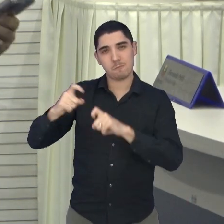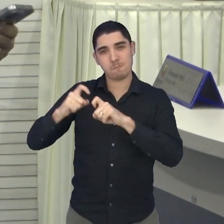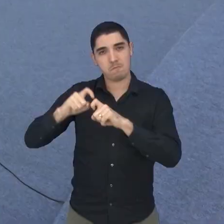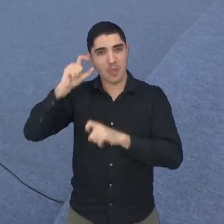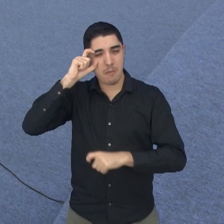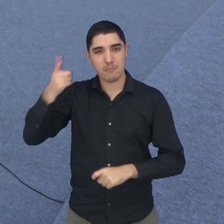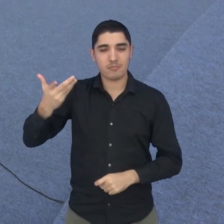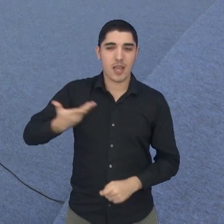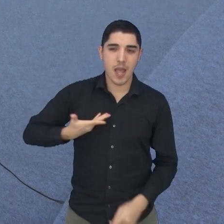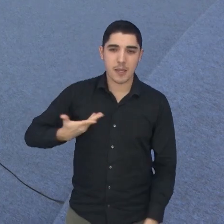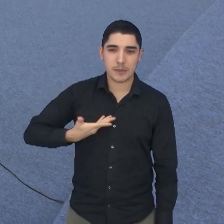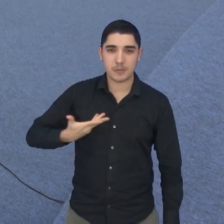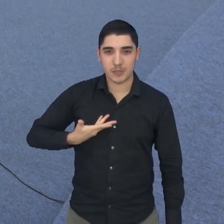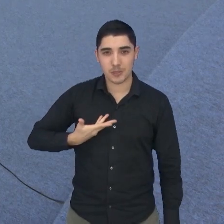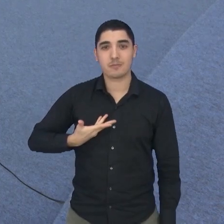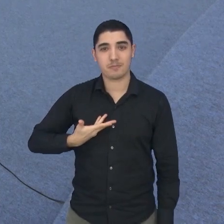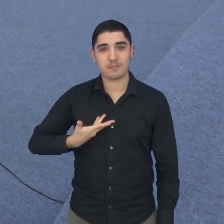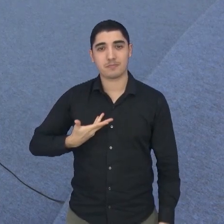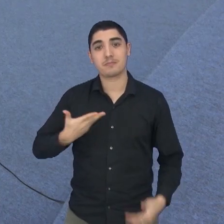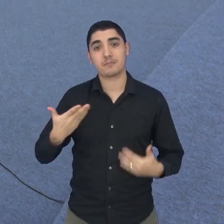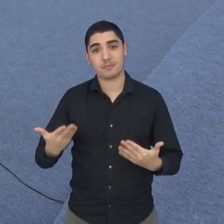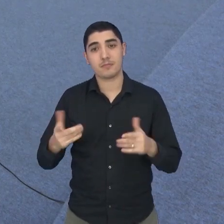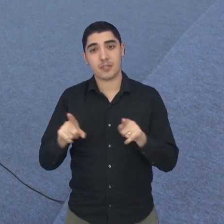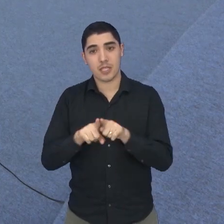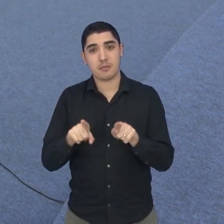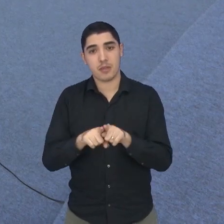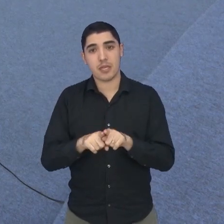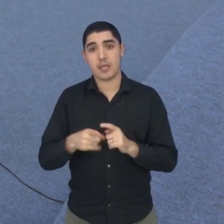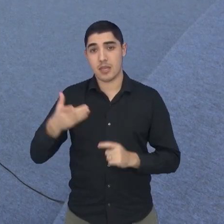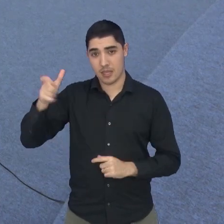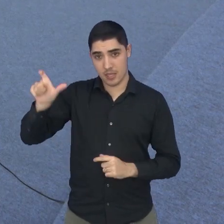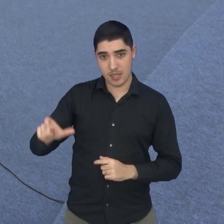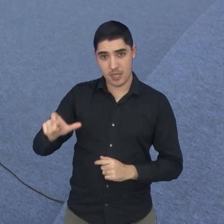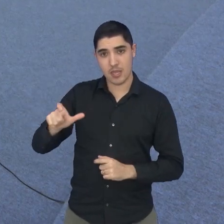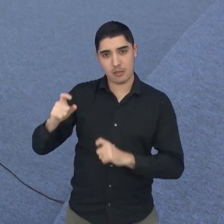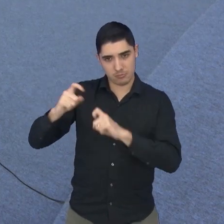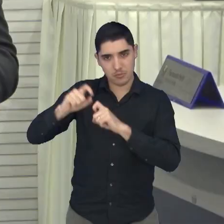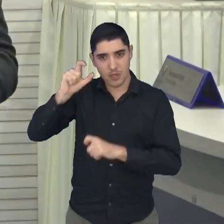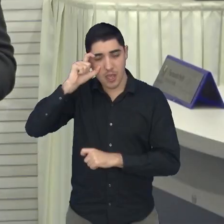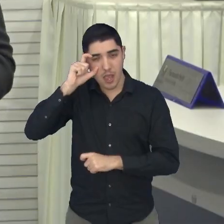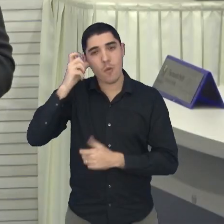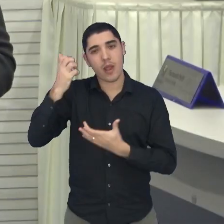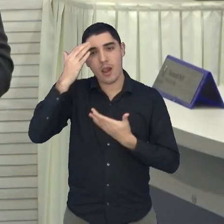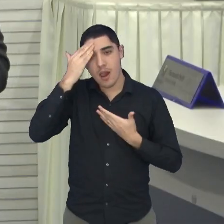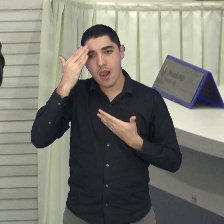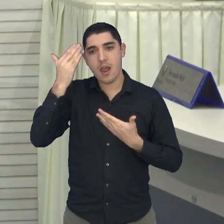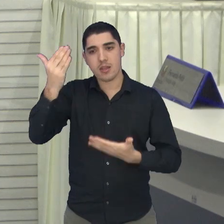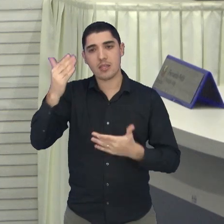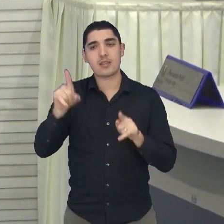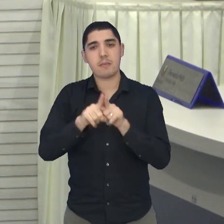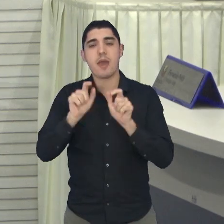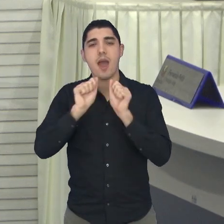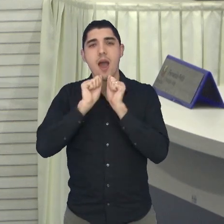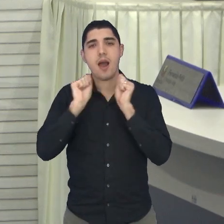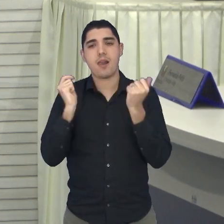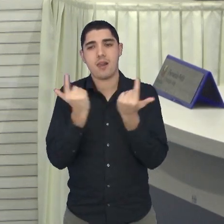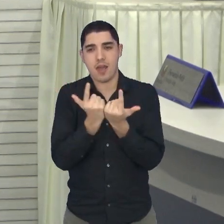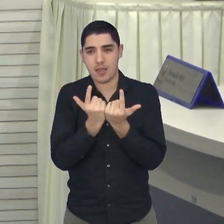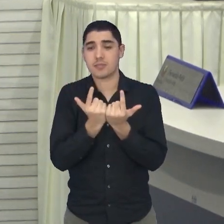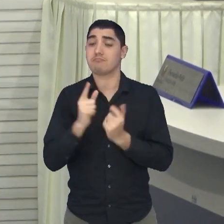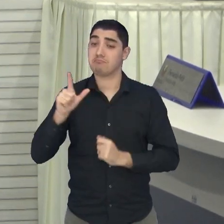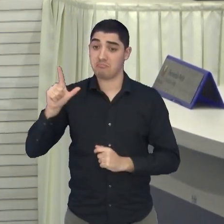grande amigo, e em nome do doutor Elton, agradecer à Assembleia Legislativa, né,